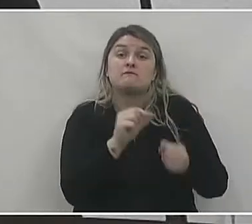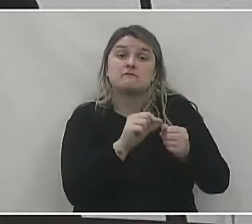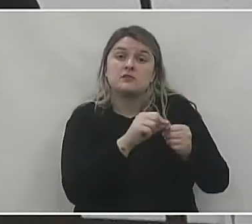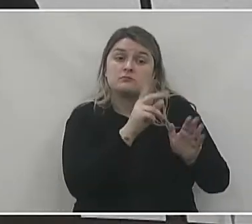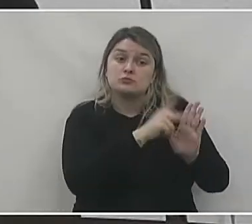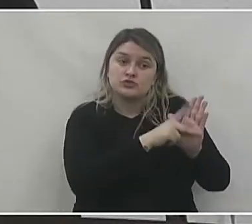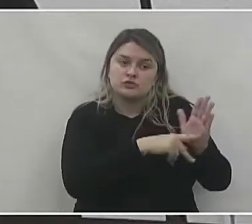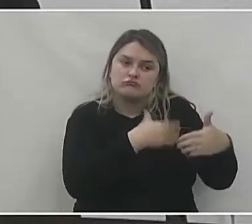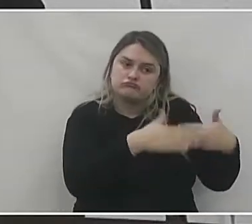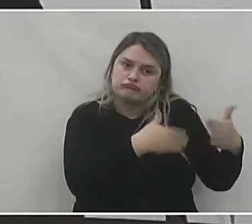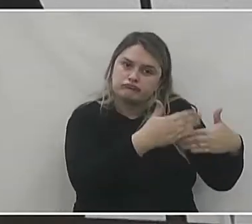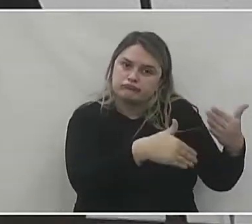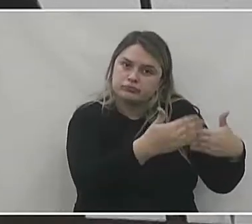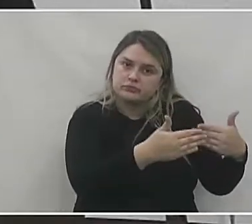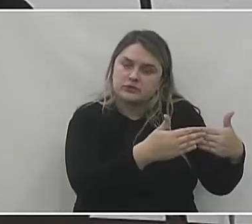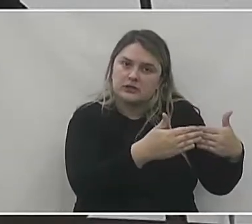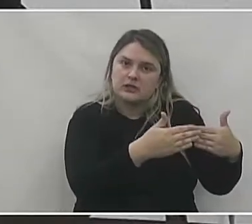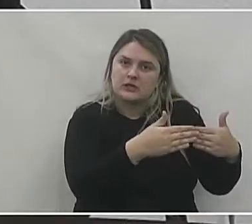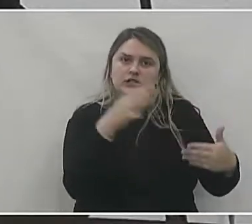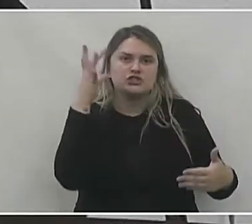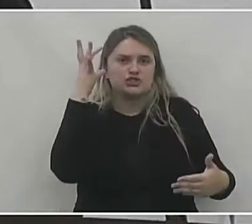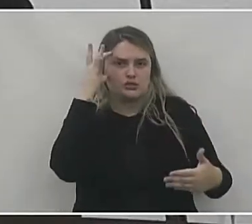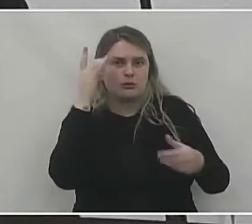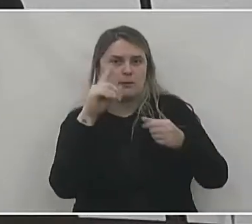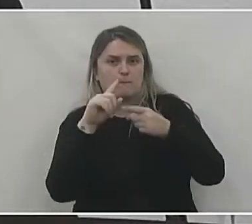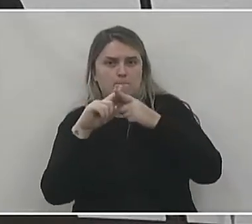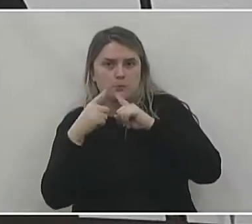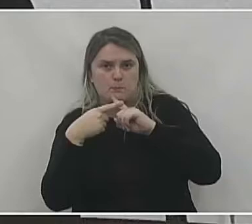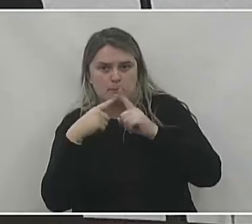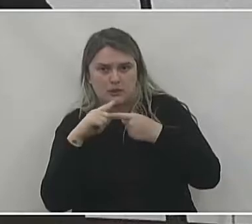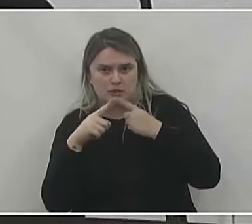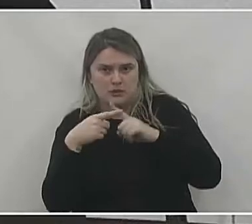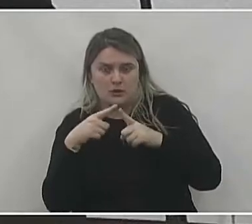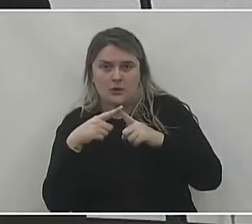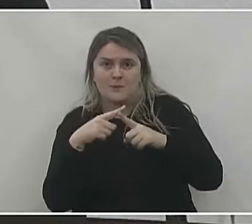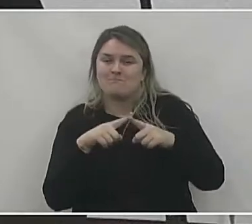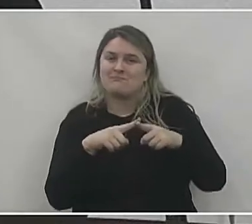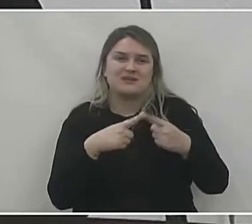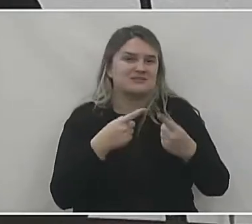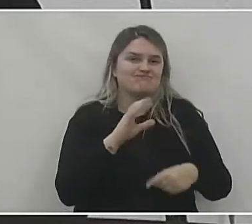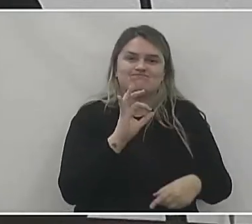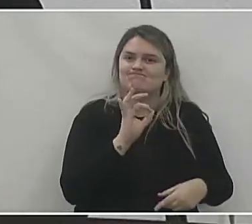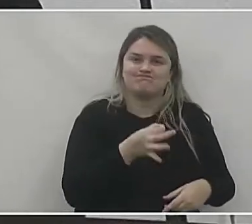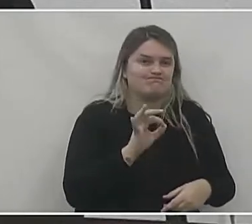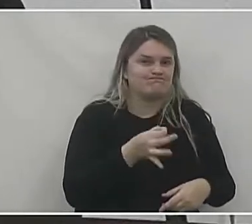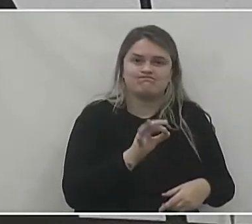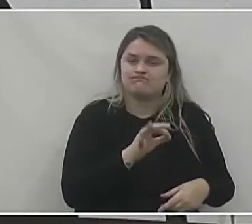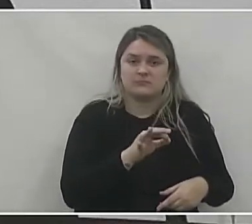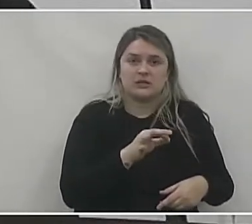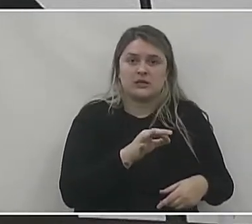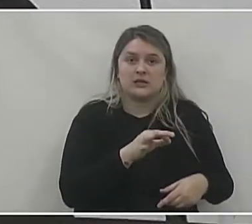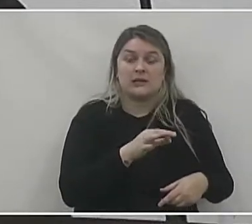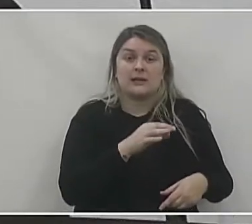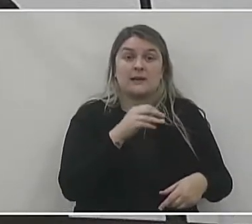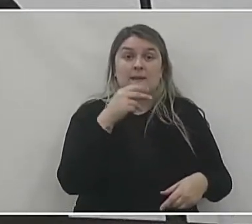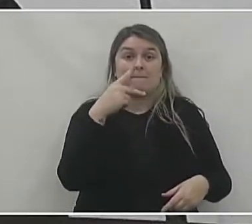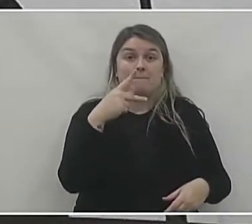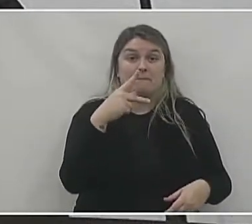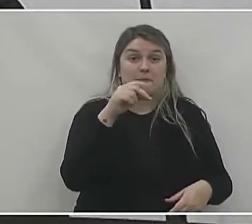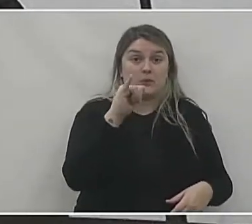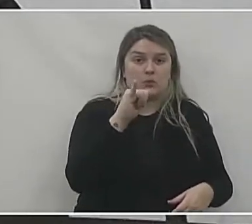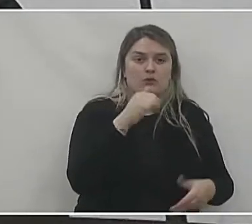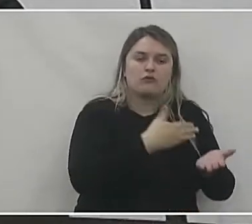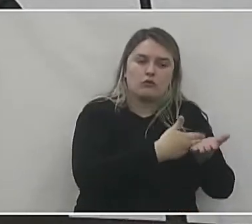que foi bom. Mesmo a promessa que não deu certo, não estou fazendo crítica, mas uma observação, fez com que o Pedro Ivo iniciasse